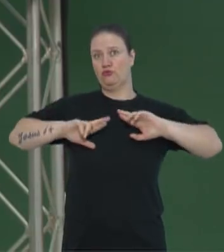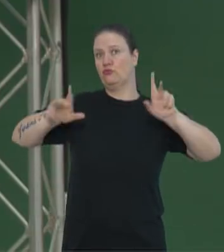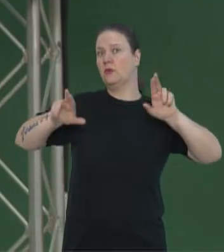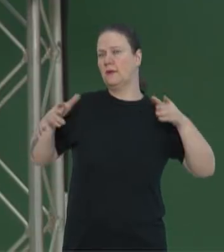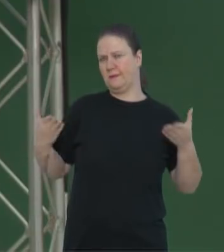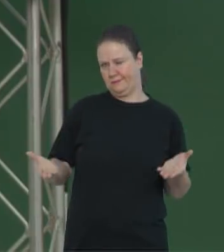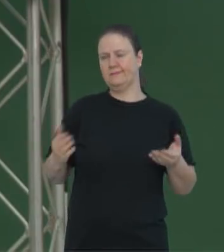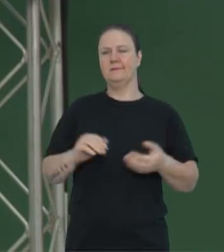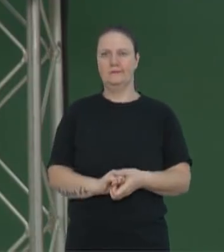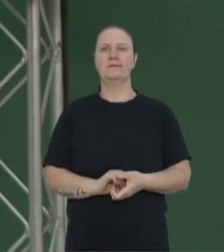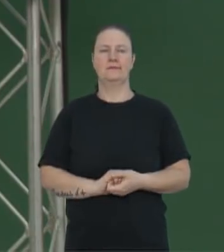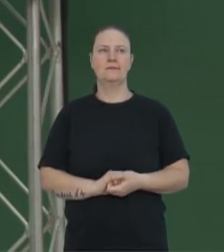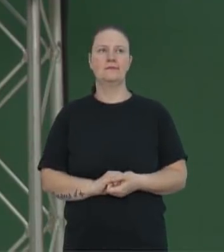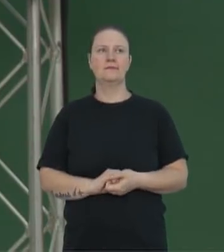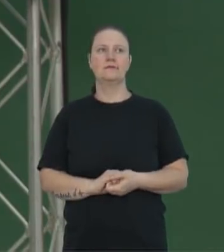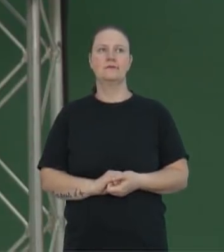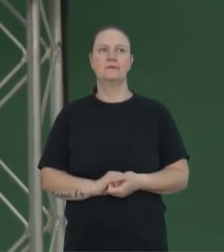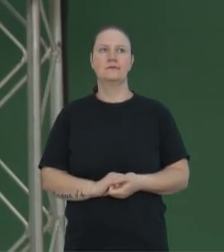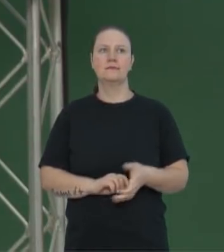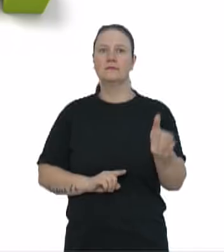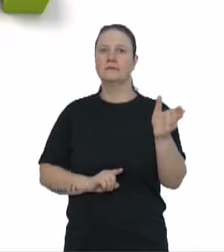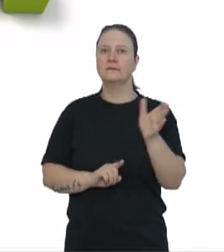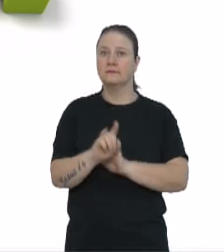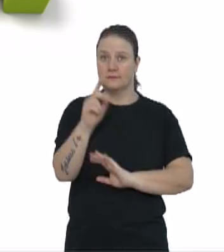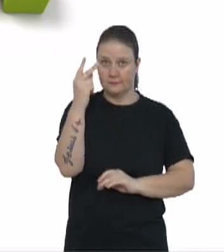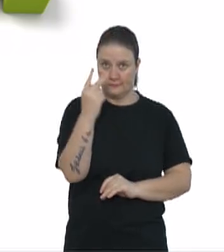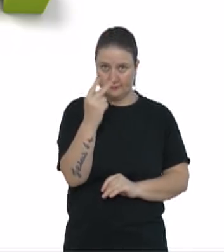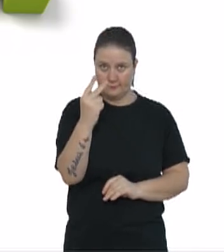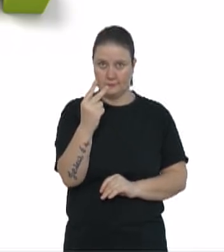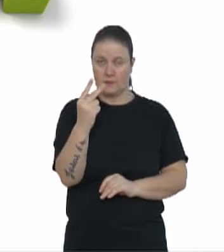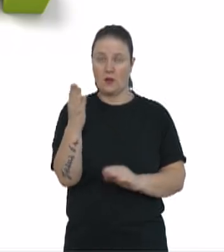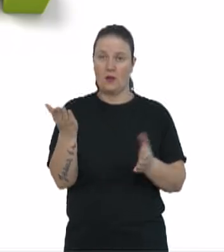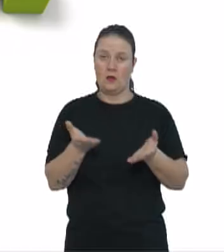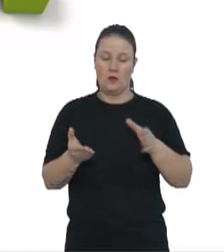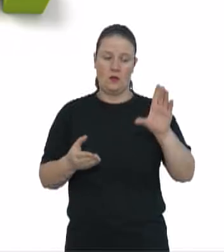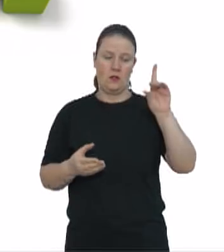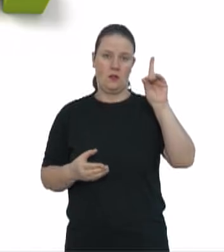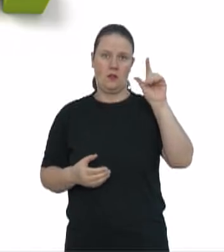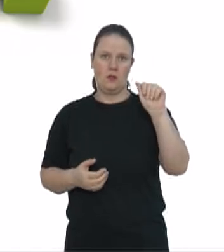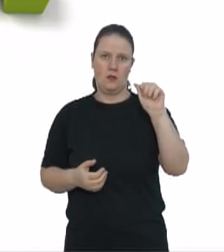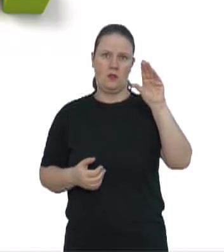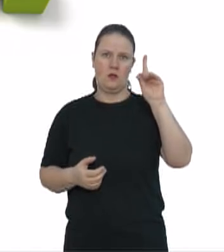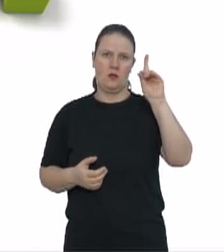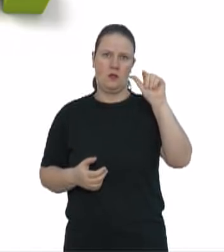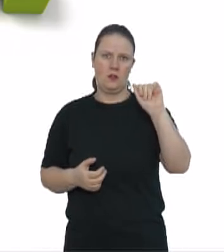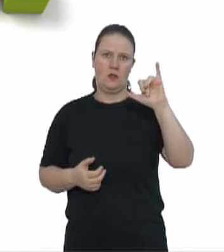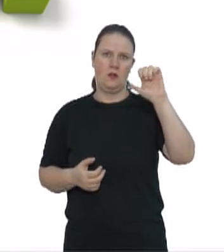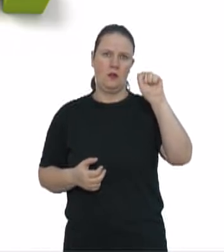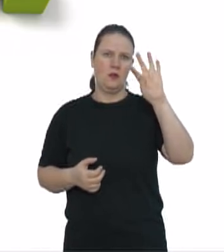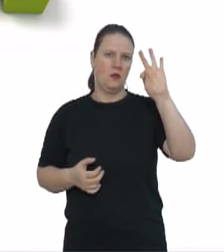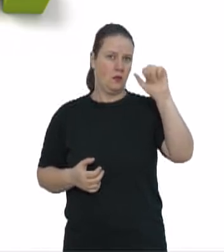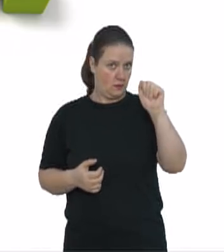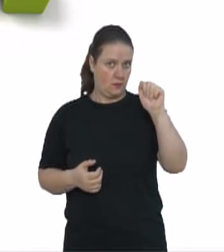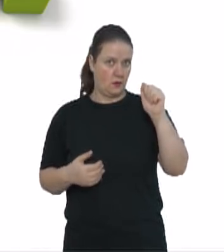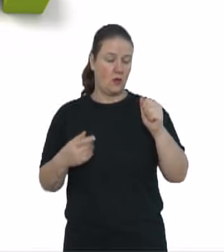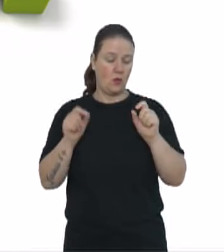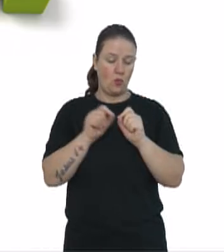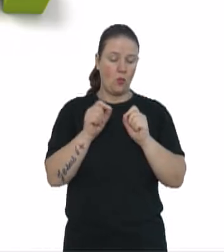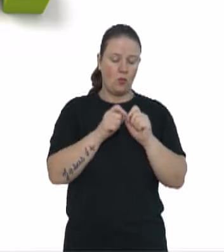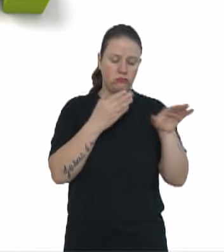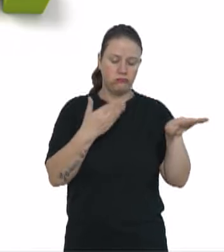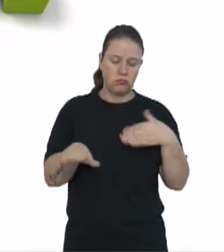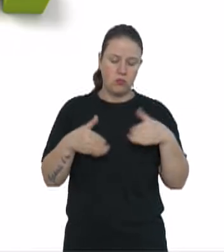diferenciados. Então, participando do movimento dadaísta, Hal Houseman produziu diversos